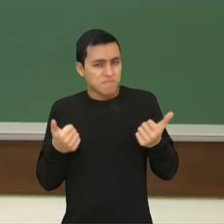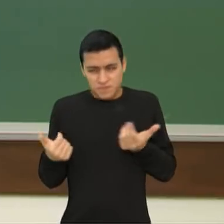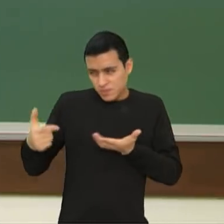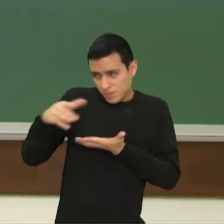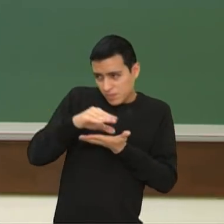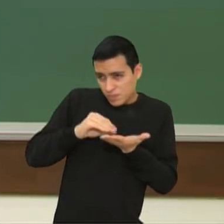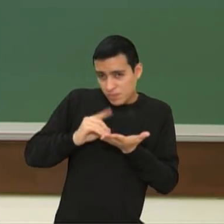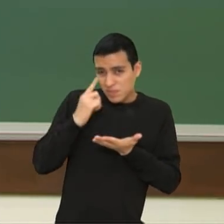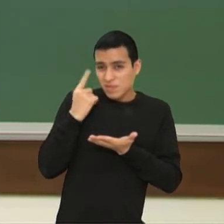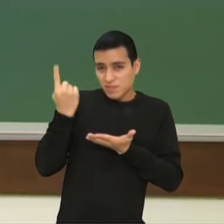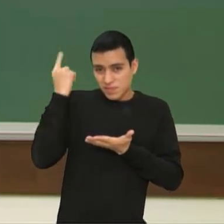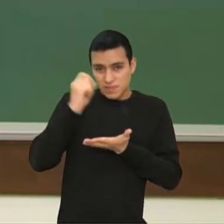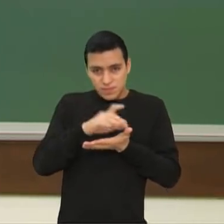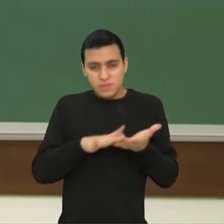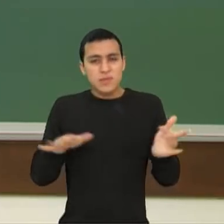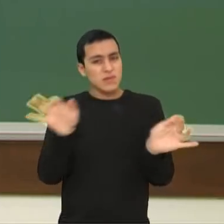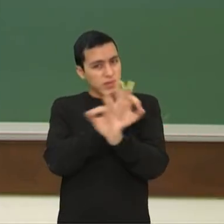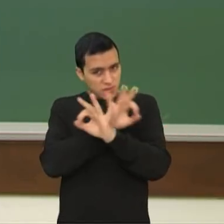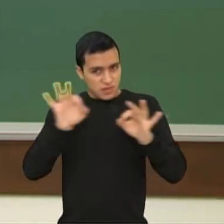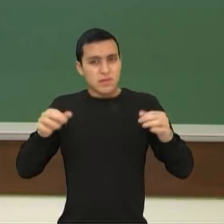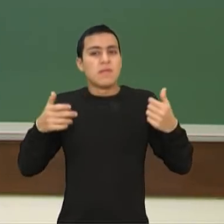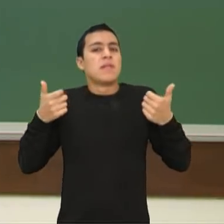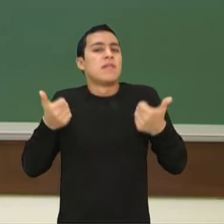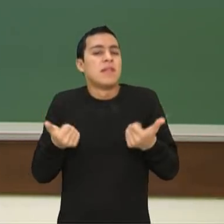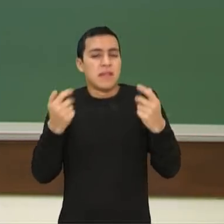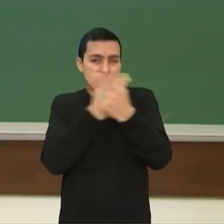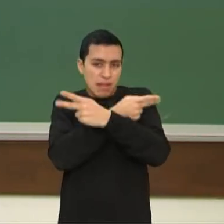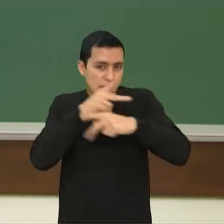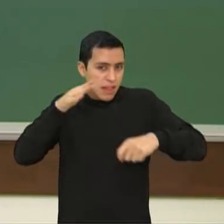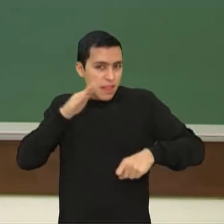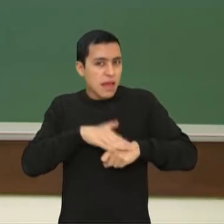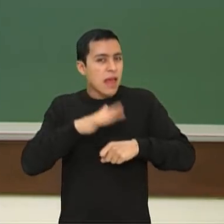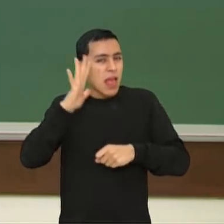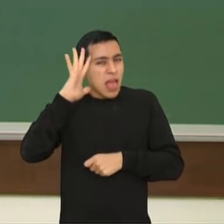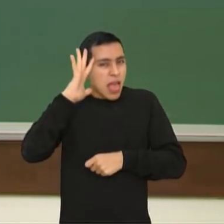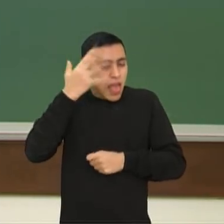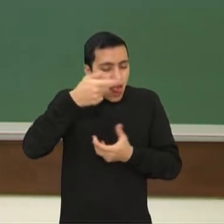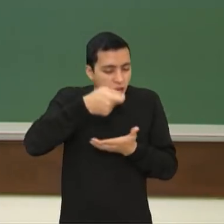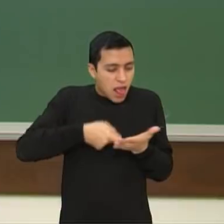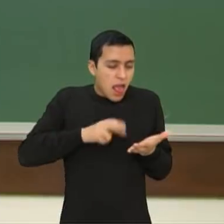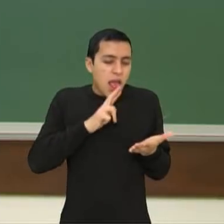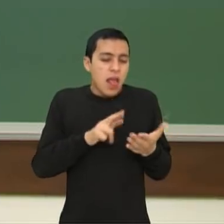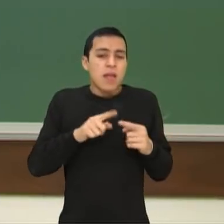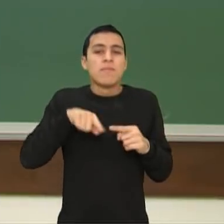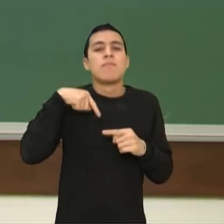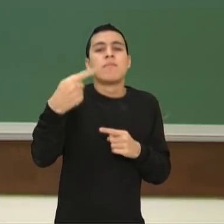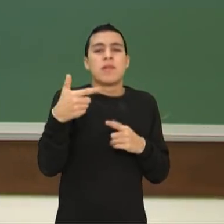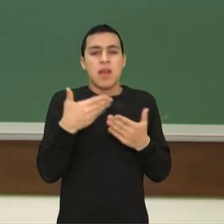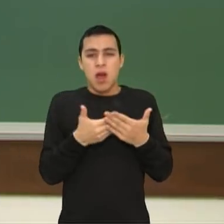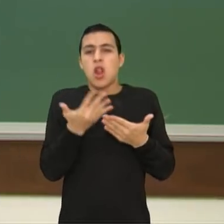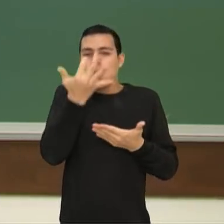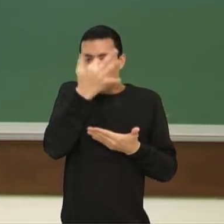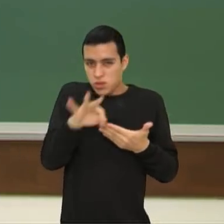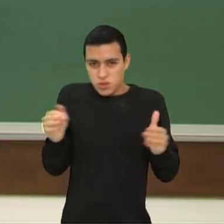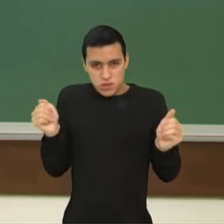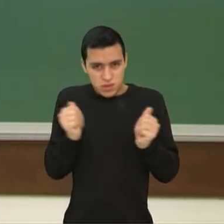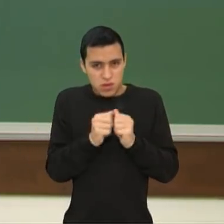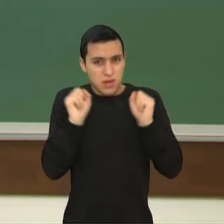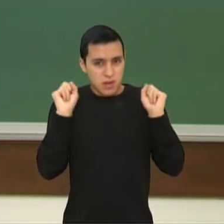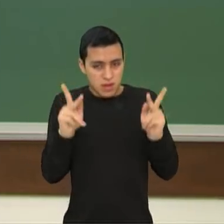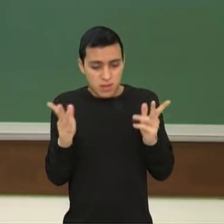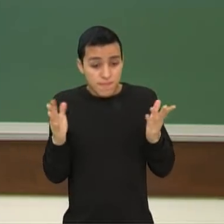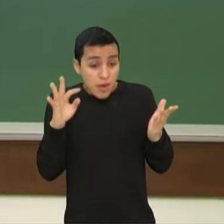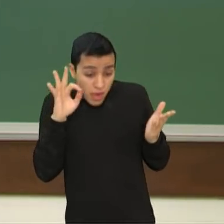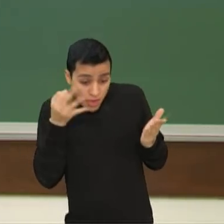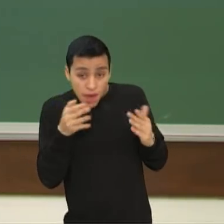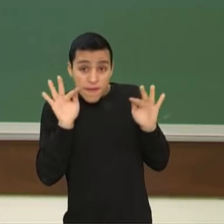Copiou o exercício? Ótimo! Então você vai ter um tempo para resolvê-los, porque nós vamos corrigir na nossa próxima aula. Vocês acreditam